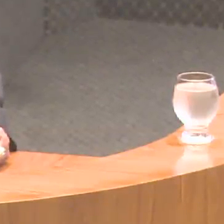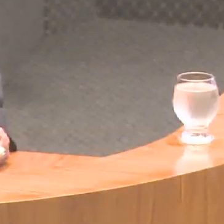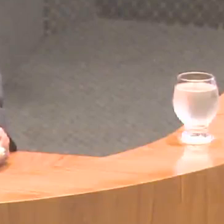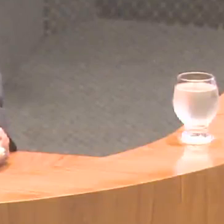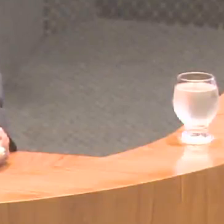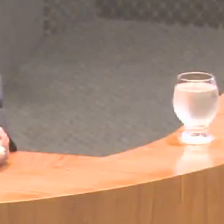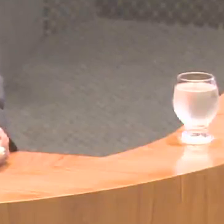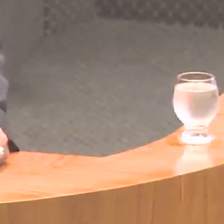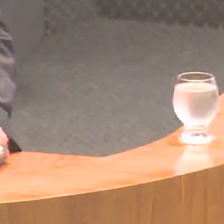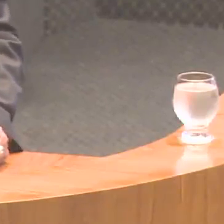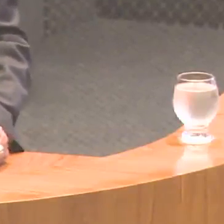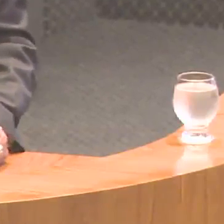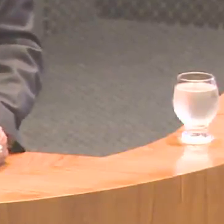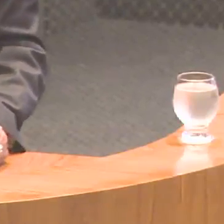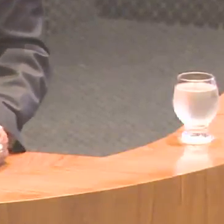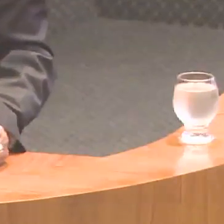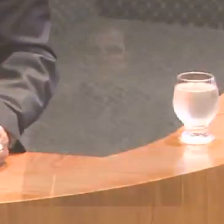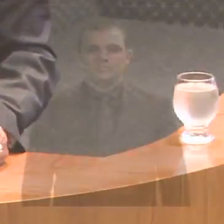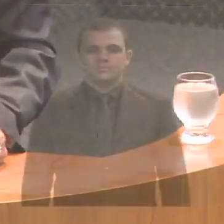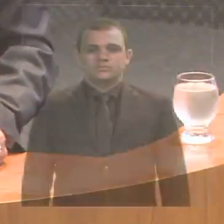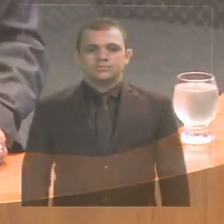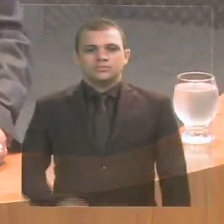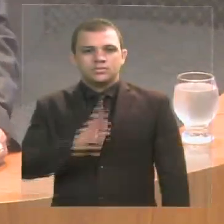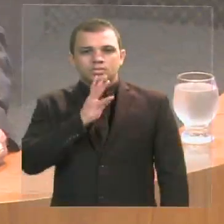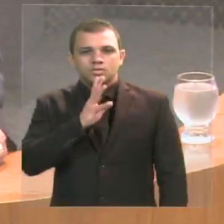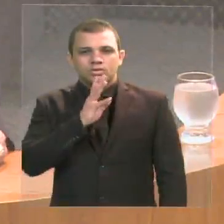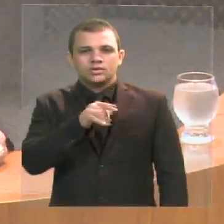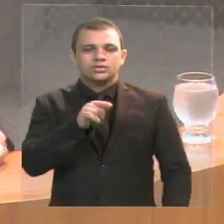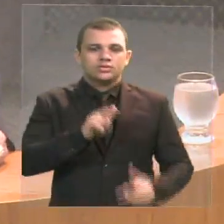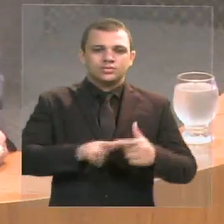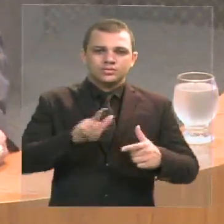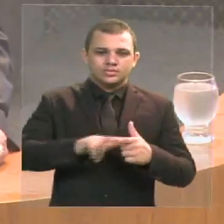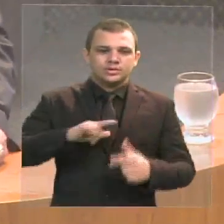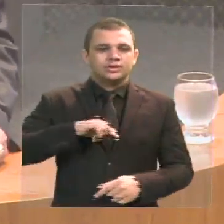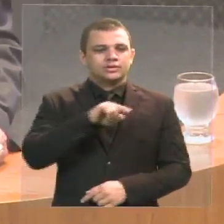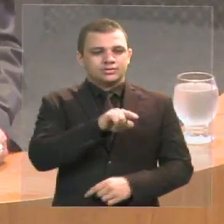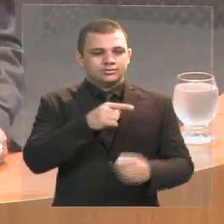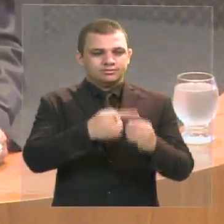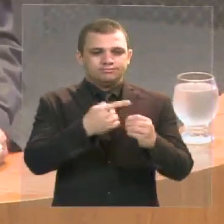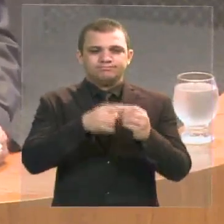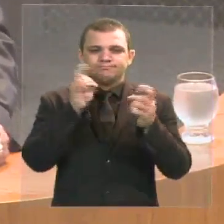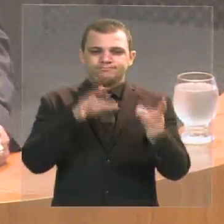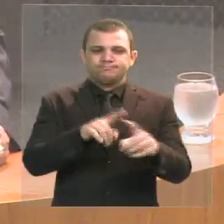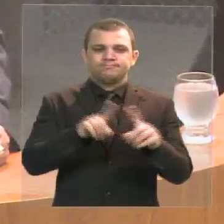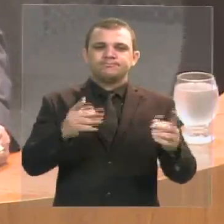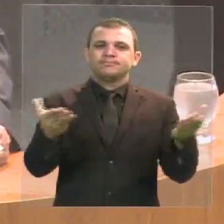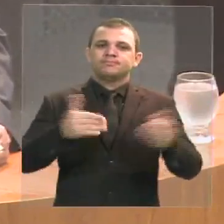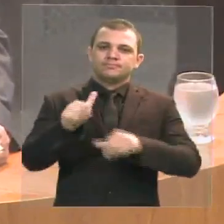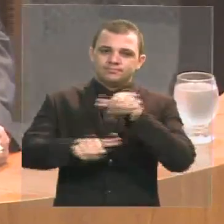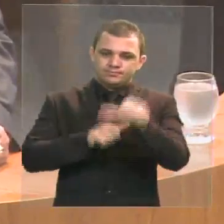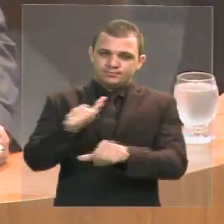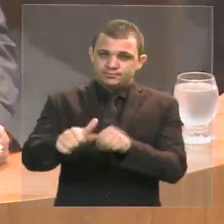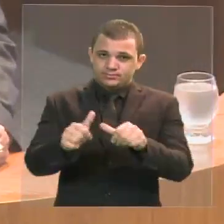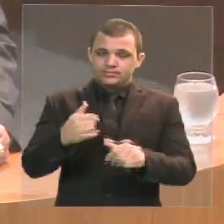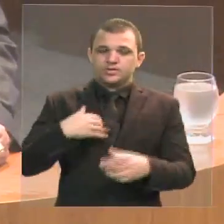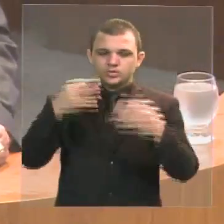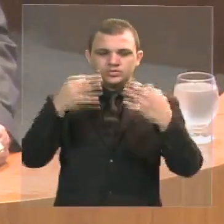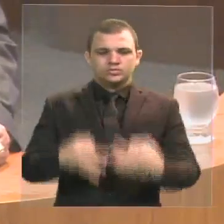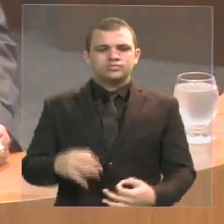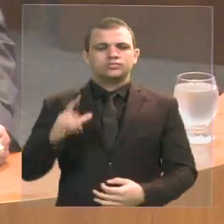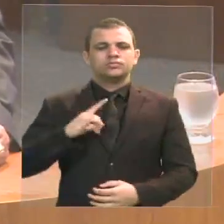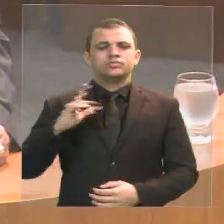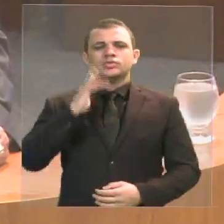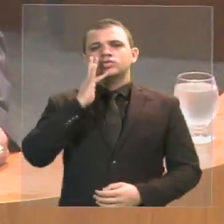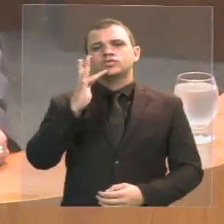tenho dúvidas que breve nós teremos a tão sonhada e esperada ponte que vai ligar o município de São